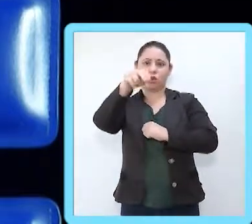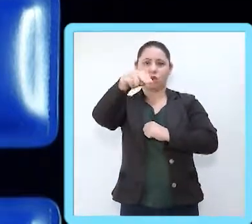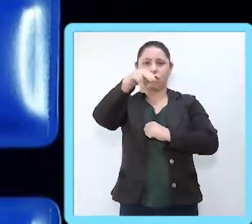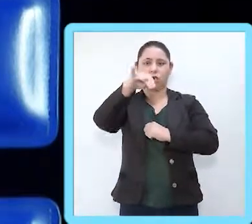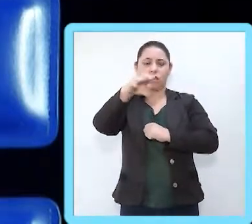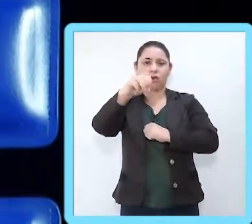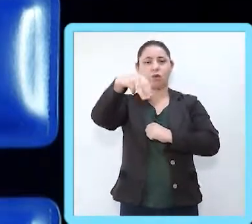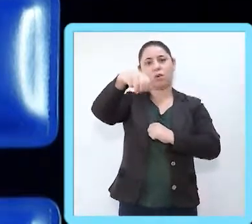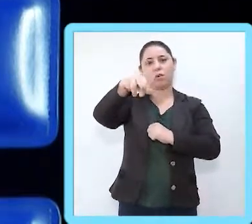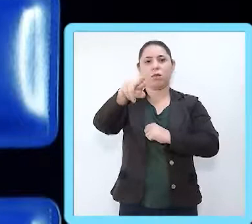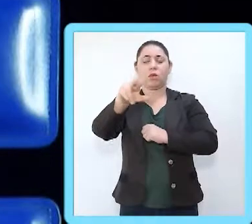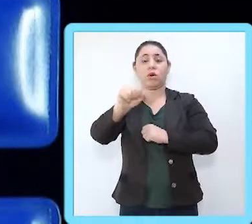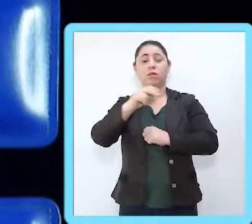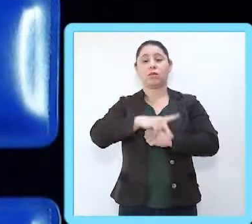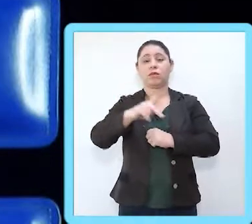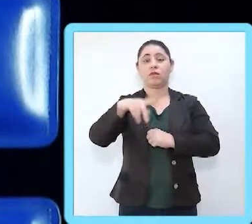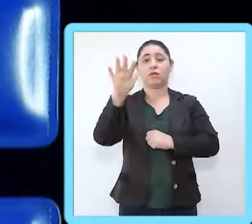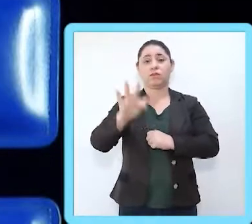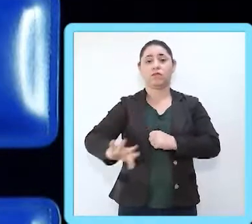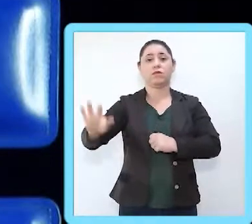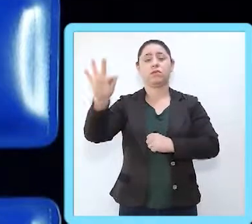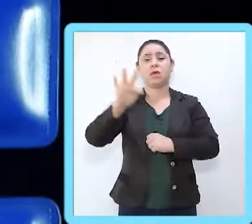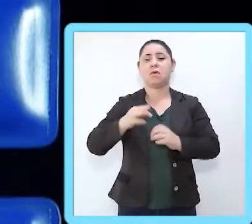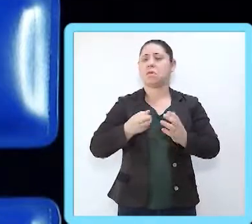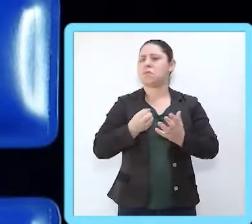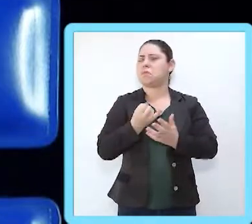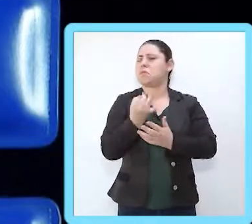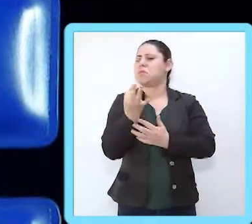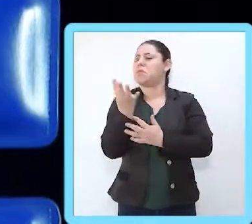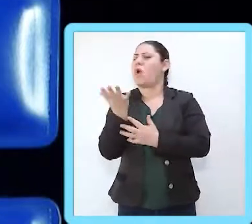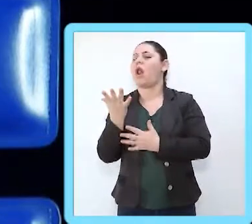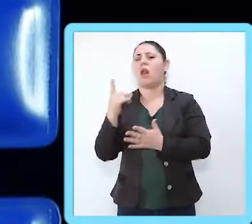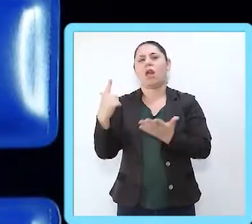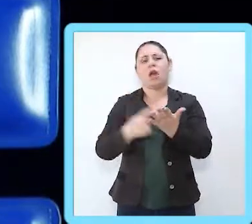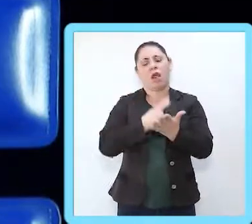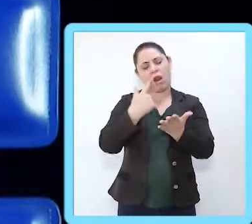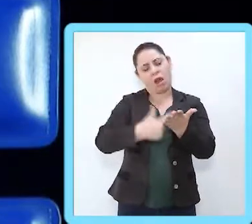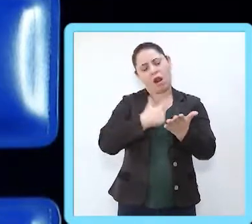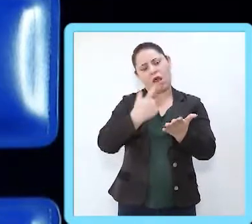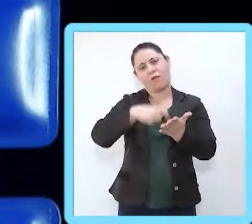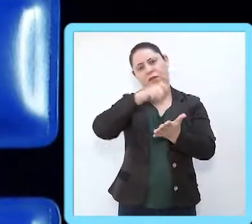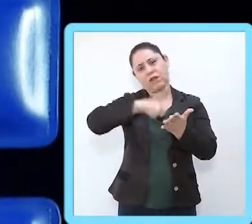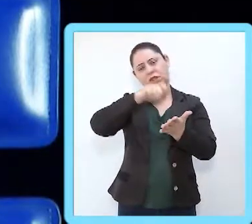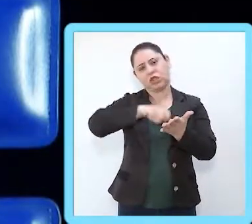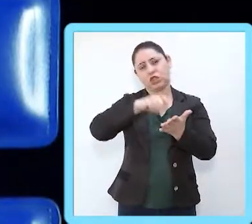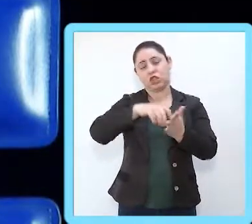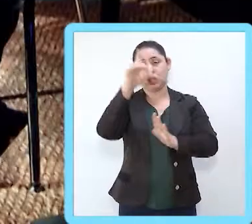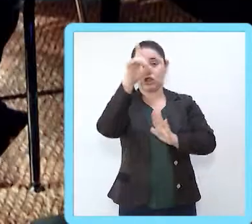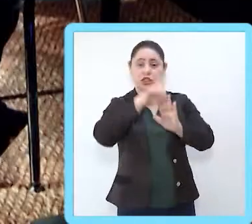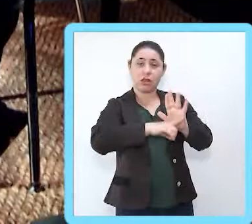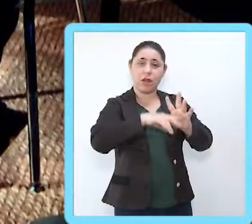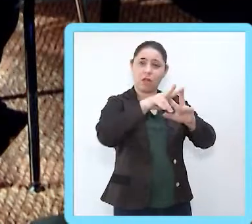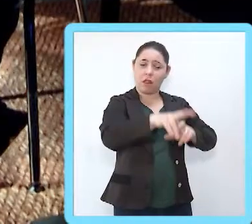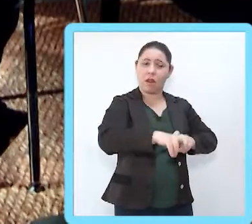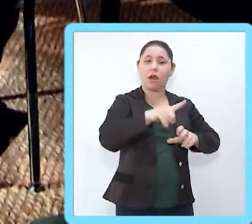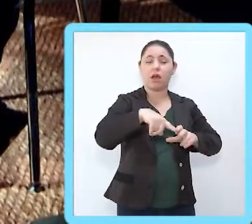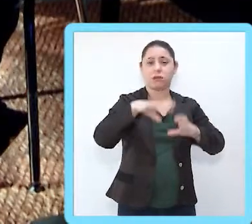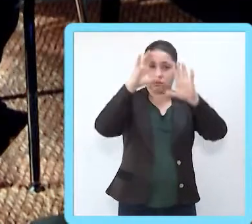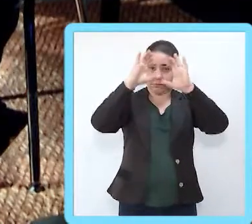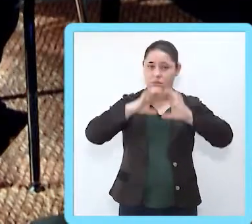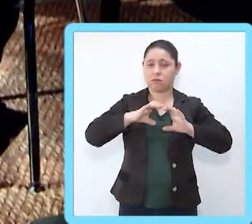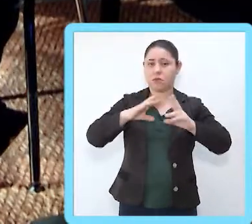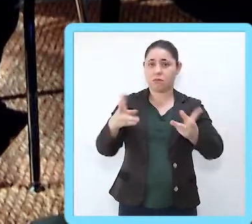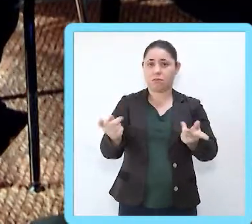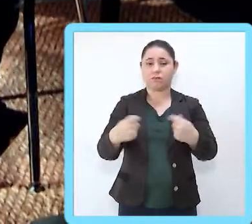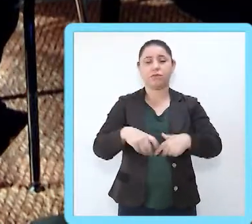nas faculdades, tem inúmeros livros escritos sobre direito agrário, cidadão competente. Ele foi seu assessor? Era o